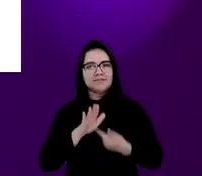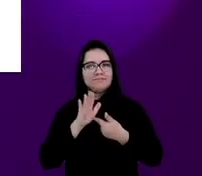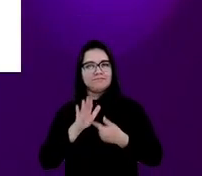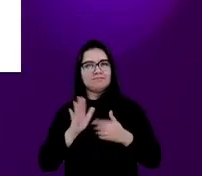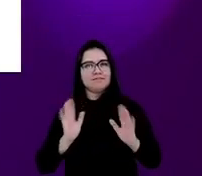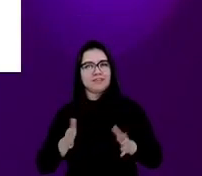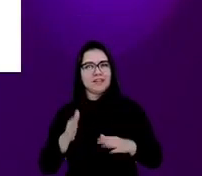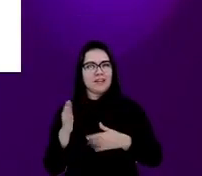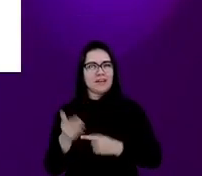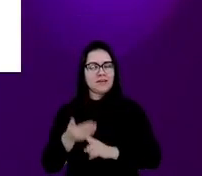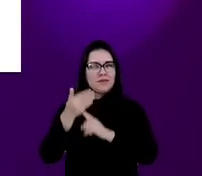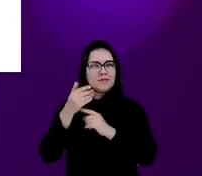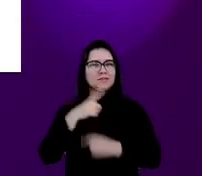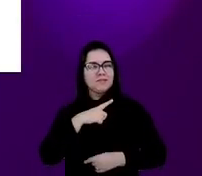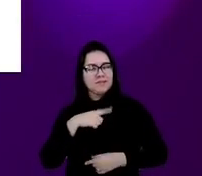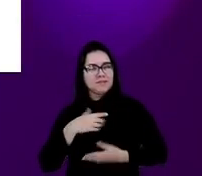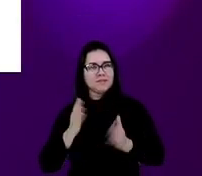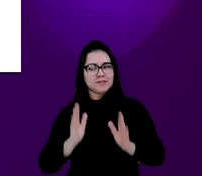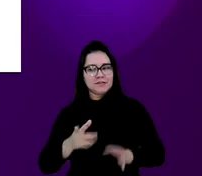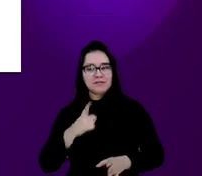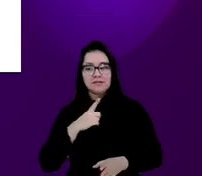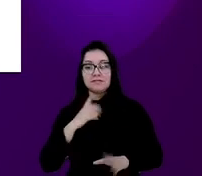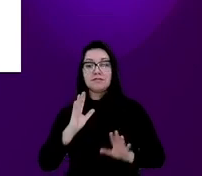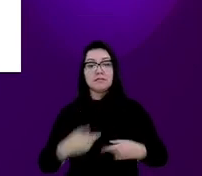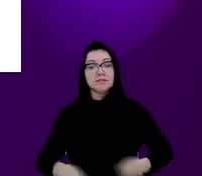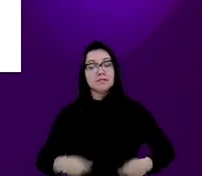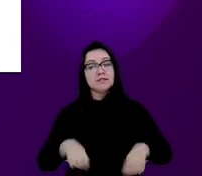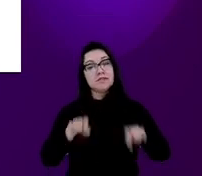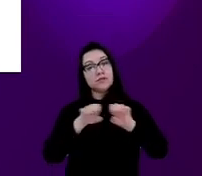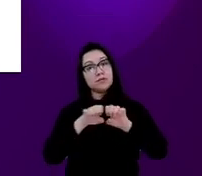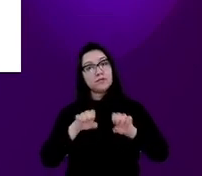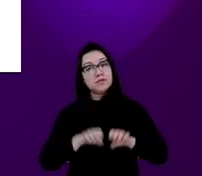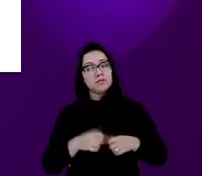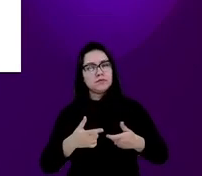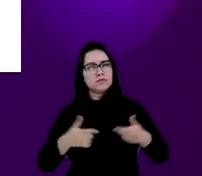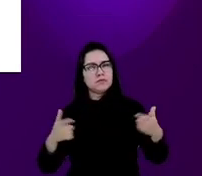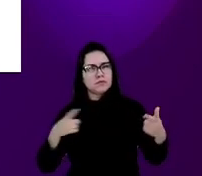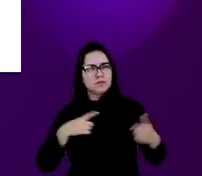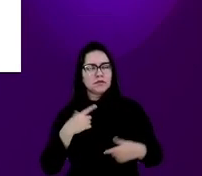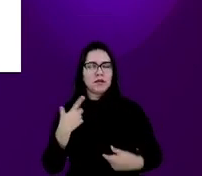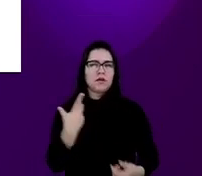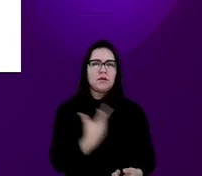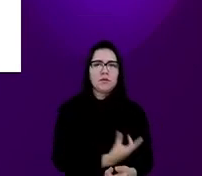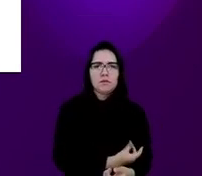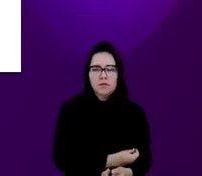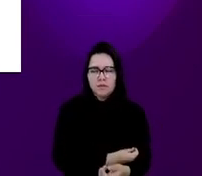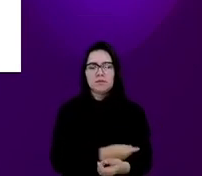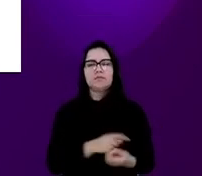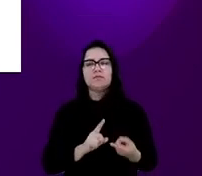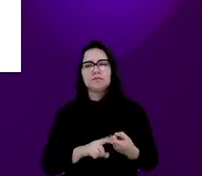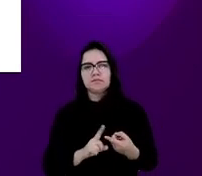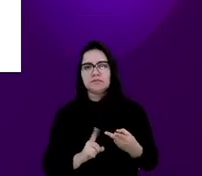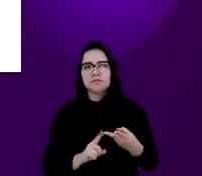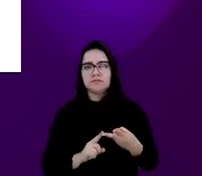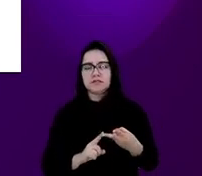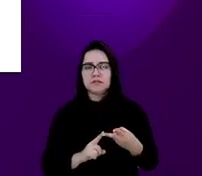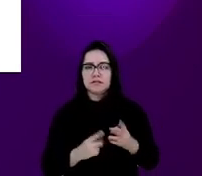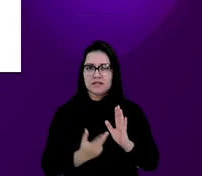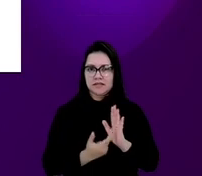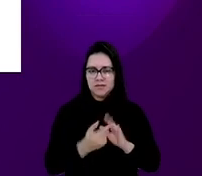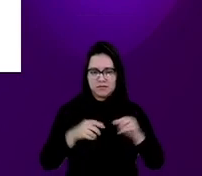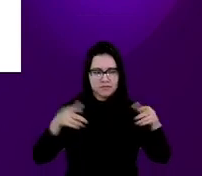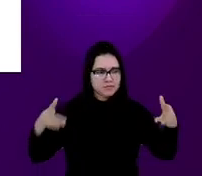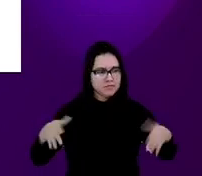e a gente precisa de uma estrutura muito grande de anestesia, de centro cirúrgico, de UTI, né, para esses pacientes